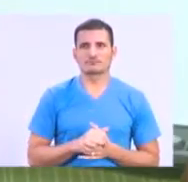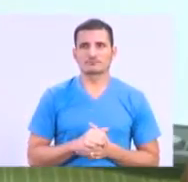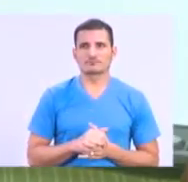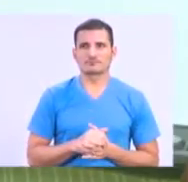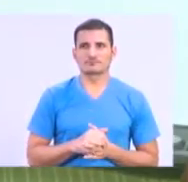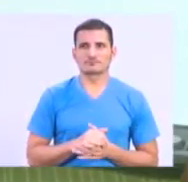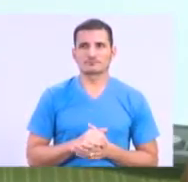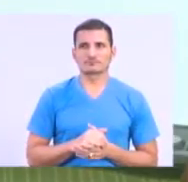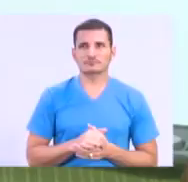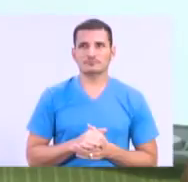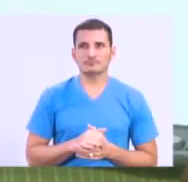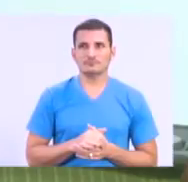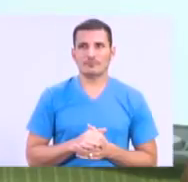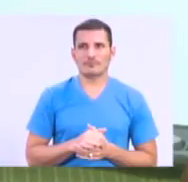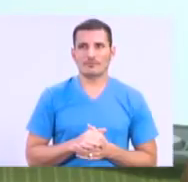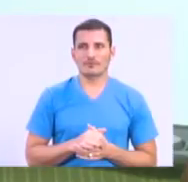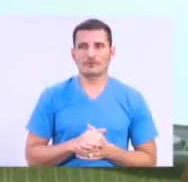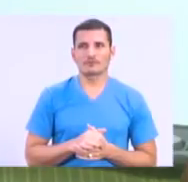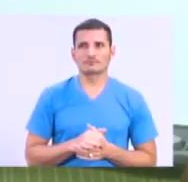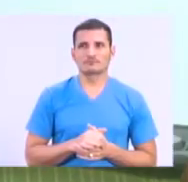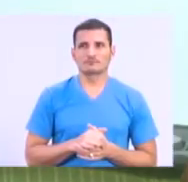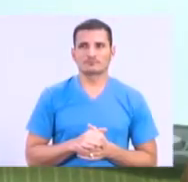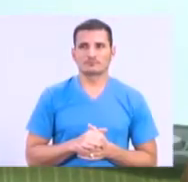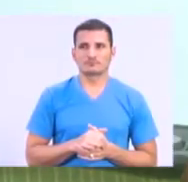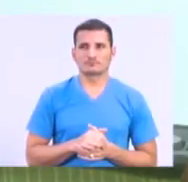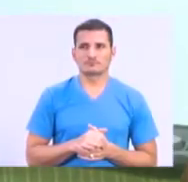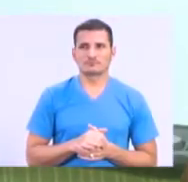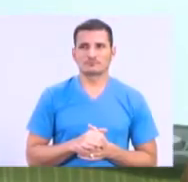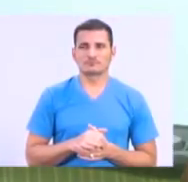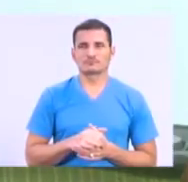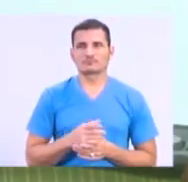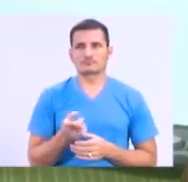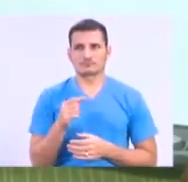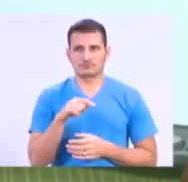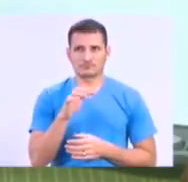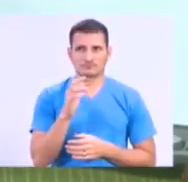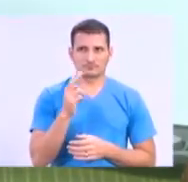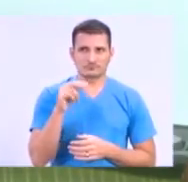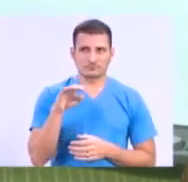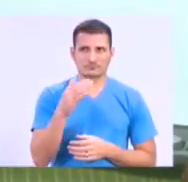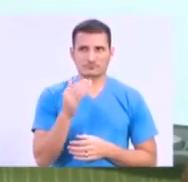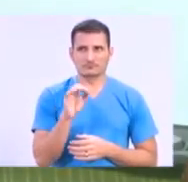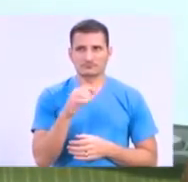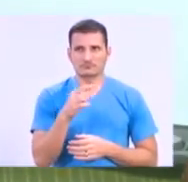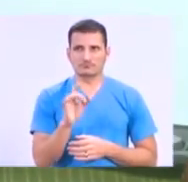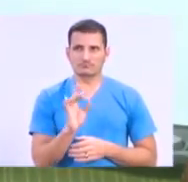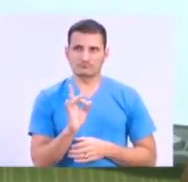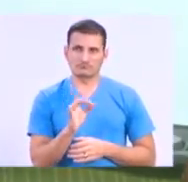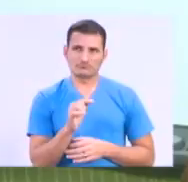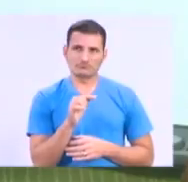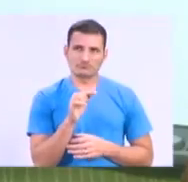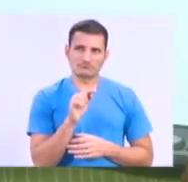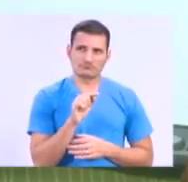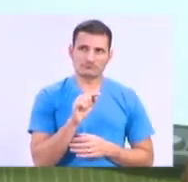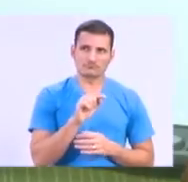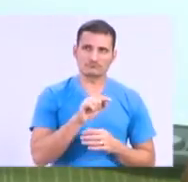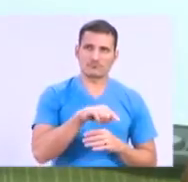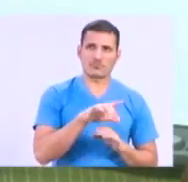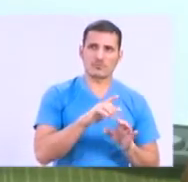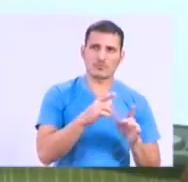delegar toda essa função toda essa funcionalidade somente para um local do meu código, que é uma